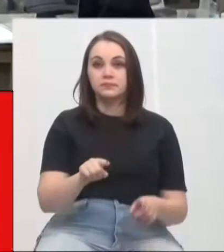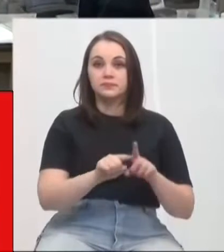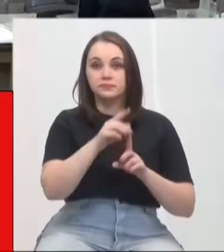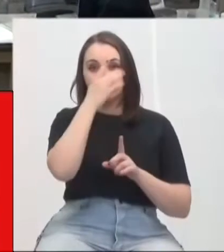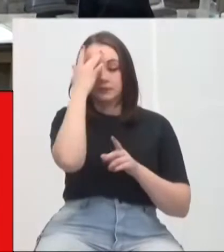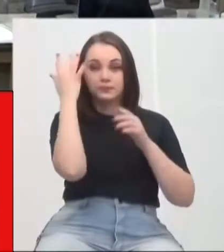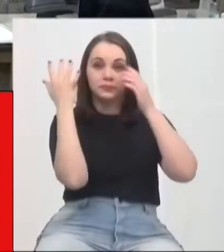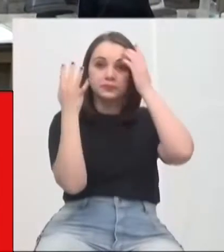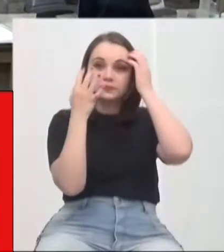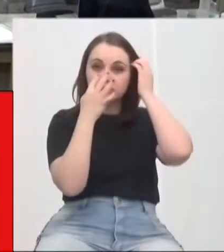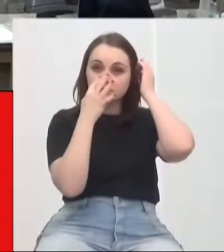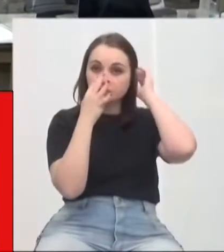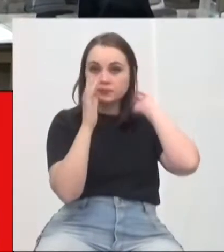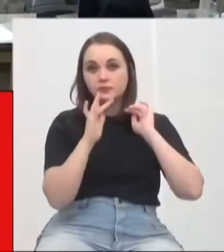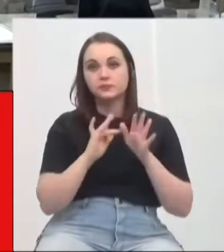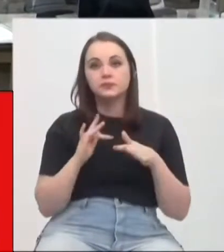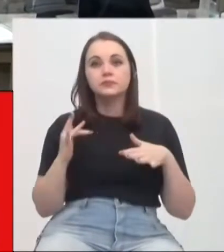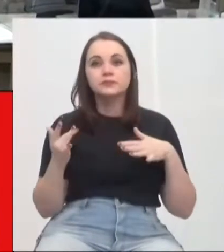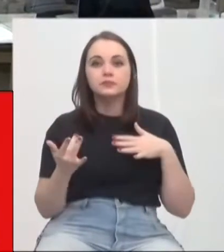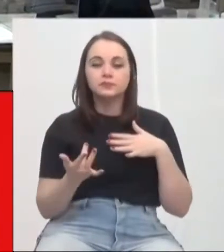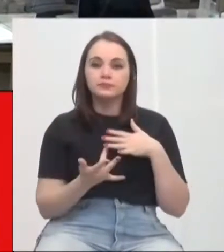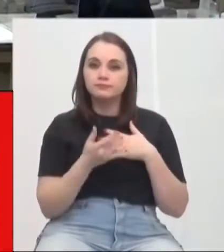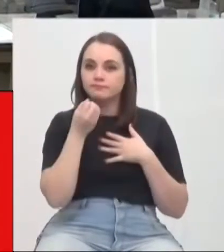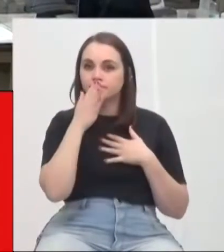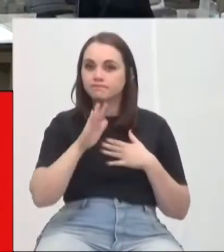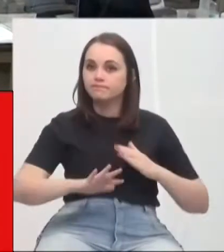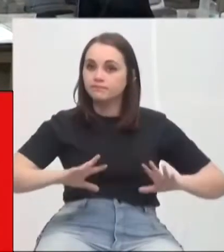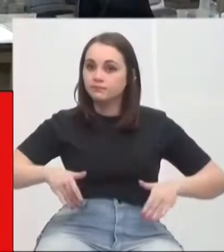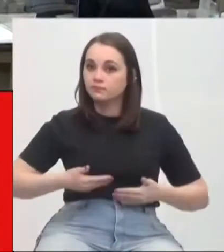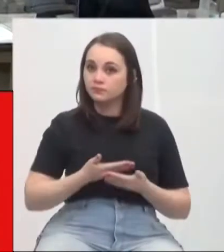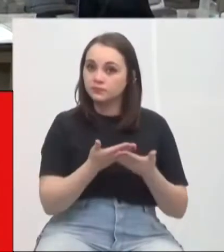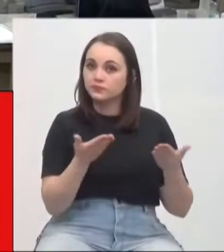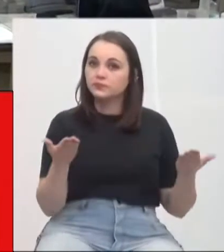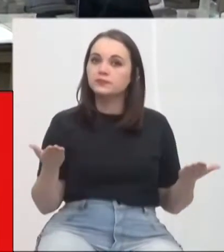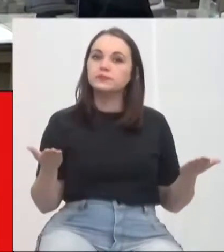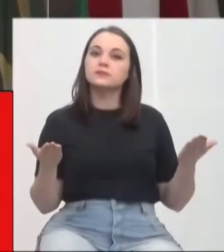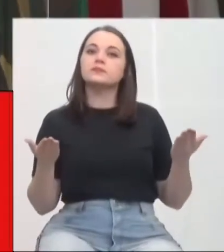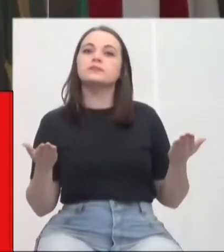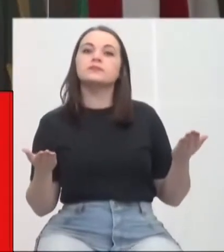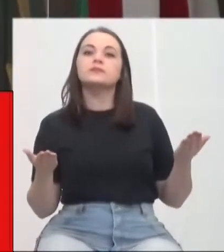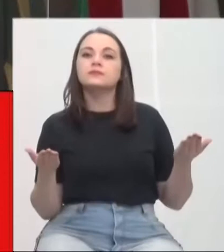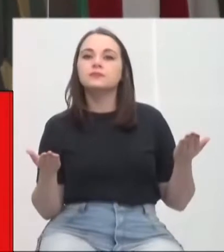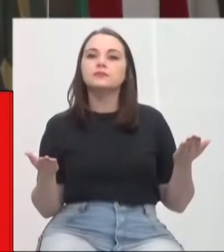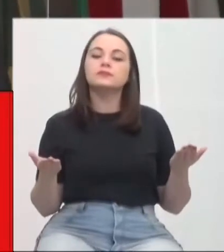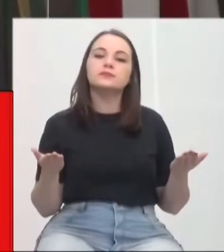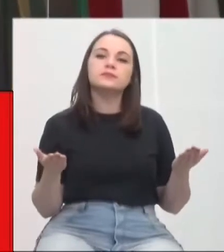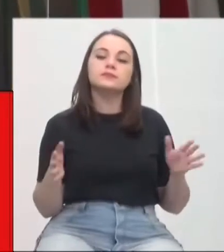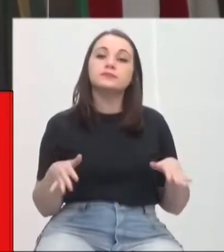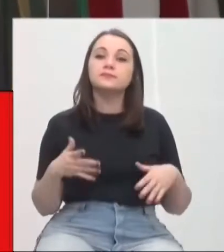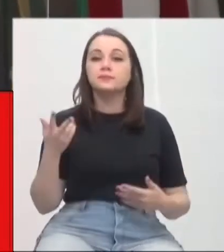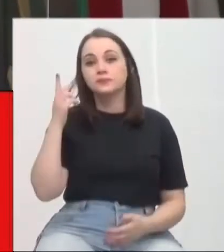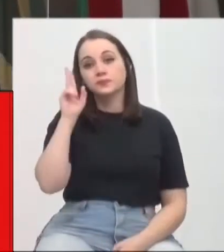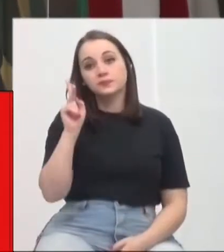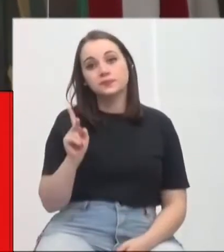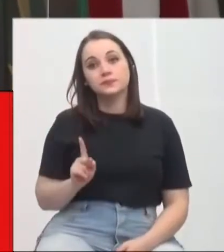acompanha pelas redes sociais, meu boa tarde a todos, xalão a todos. Senhor presidente,